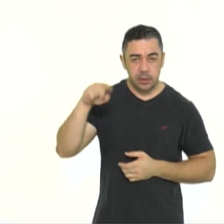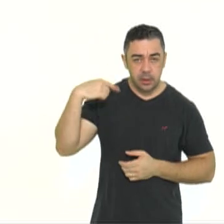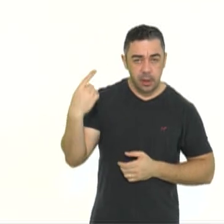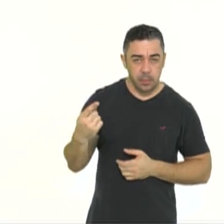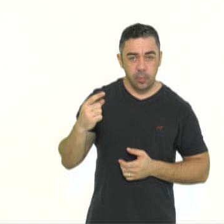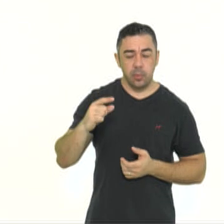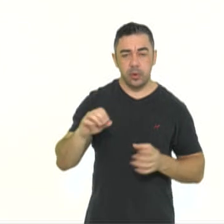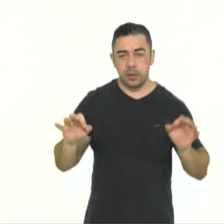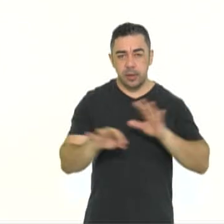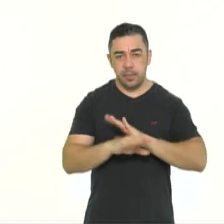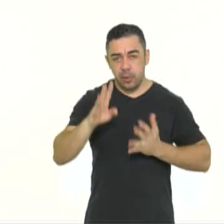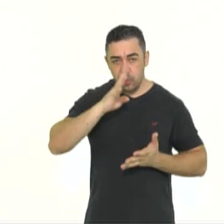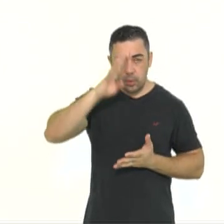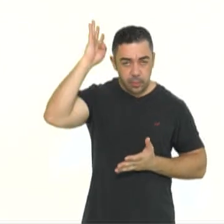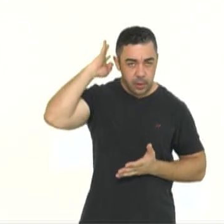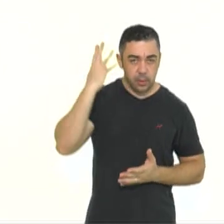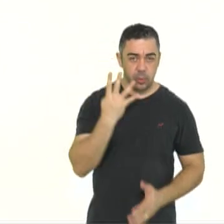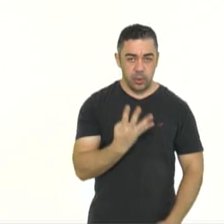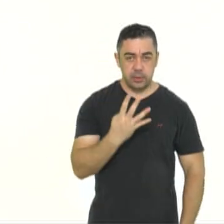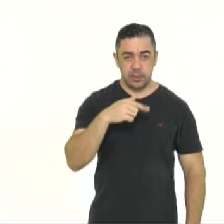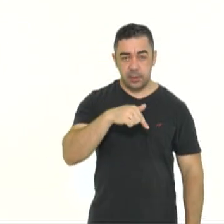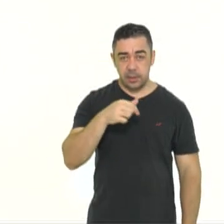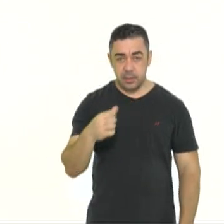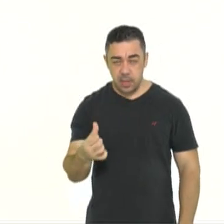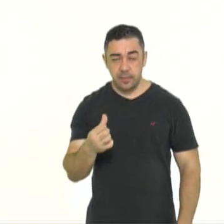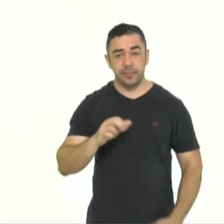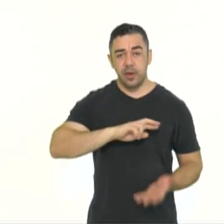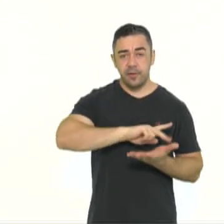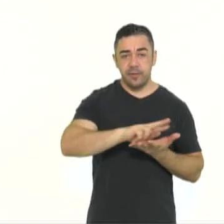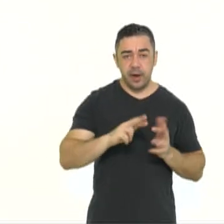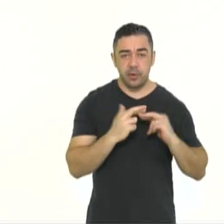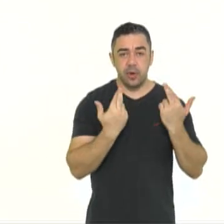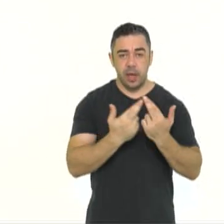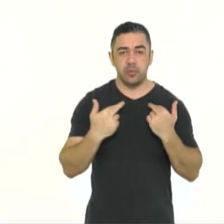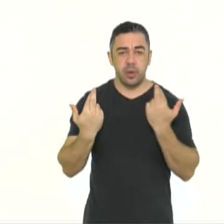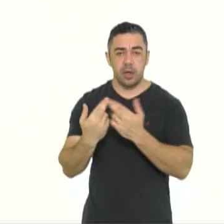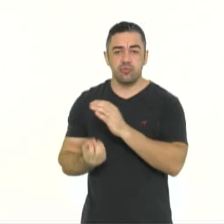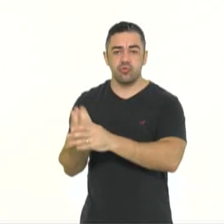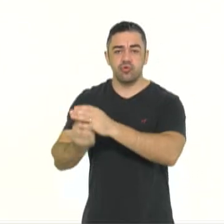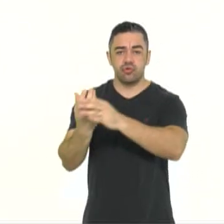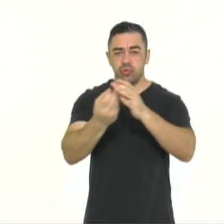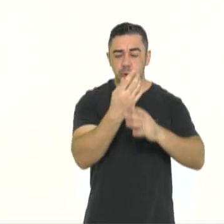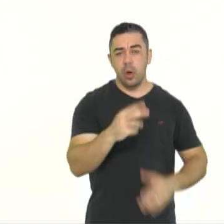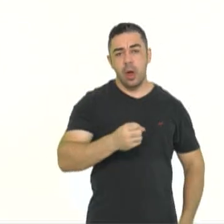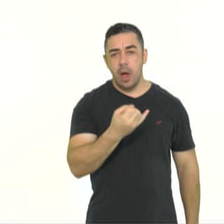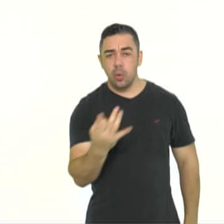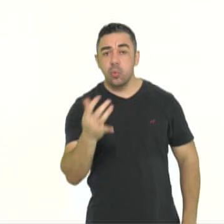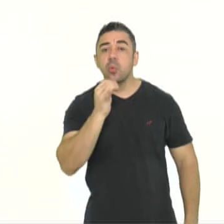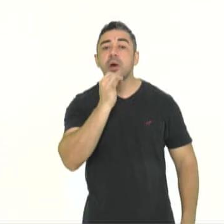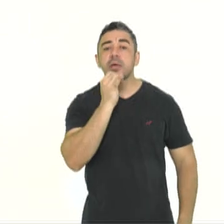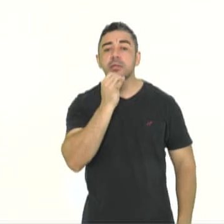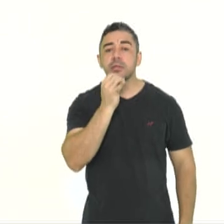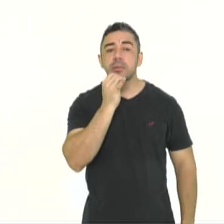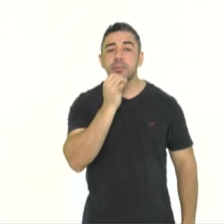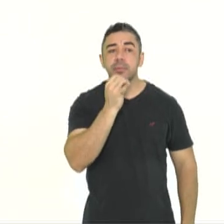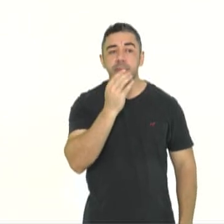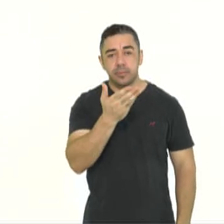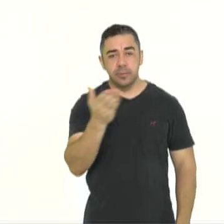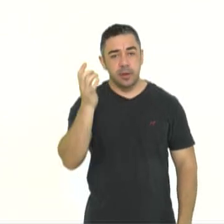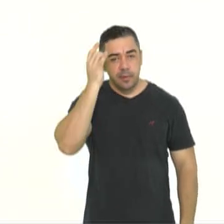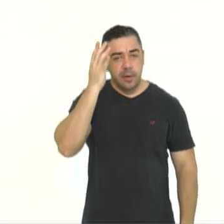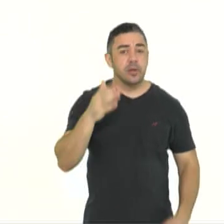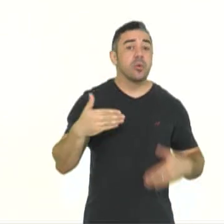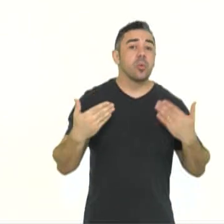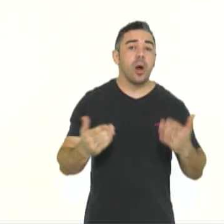queda do Império Romano do Ocidente em 476, vários reinos germanos surgiram. Cite alguns exemplos. Tá fácil, galerinha.